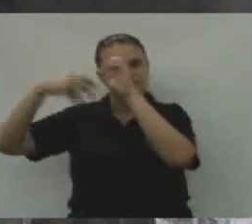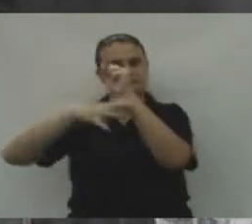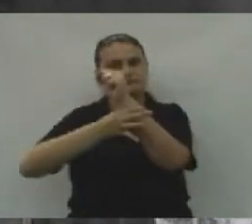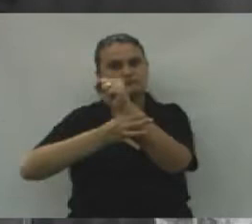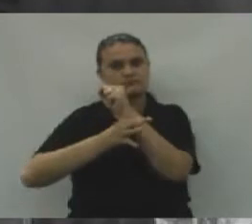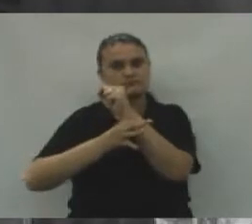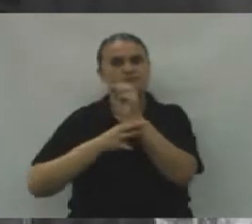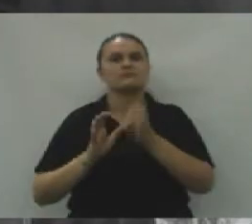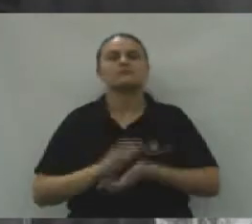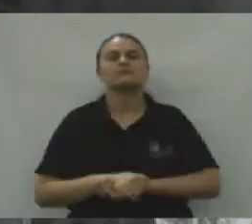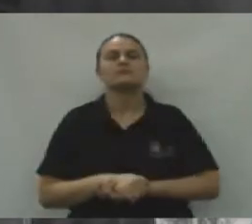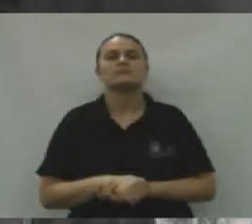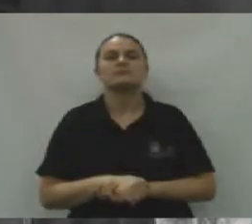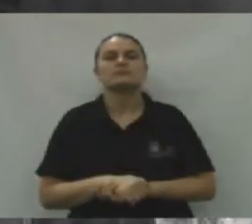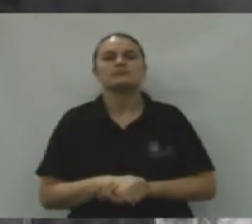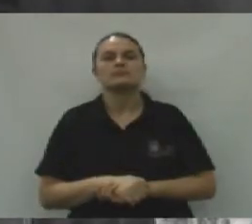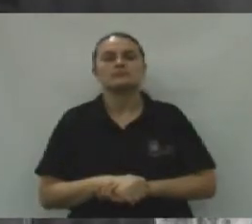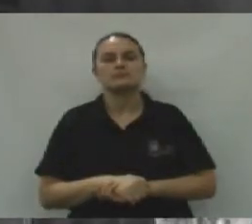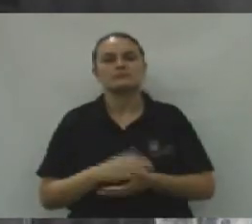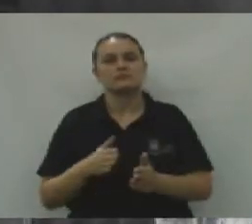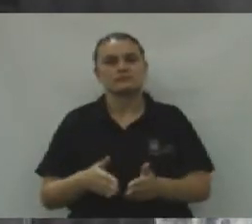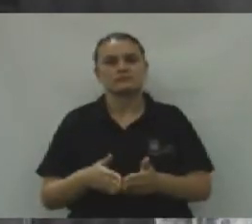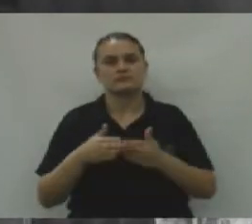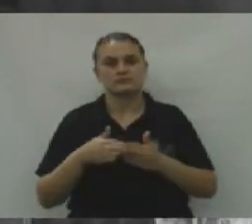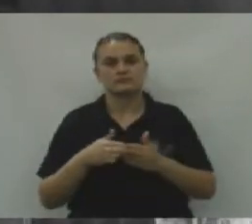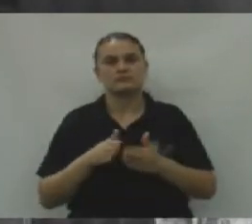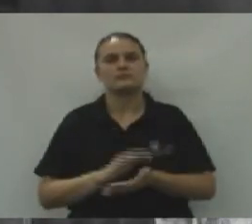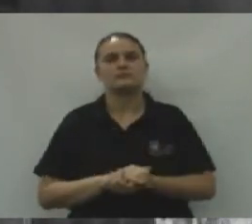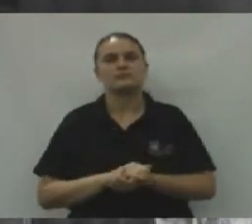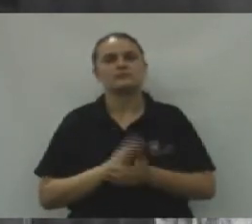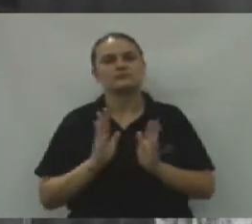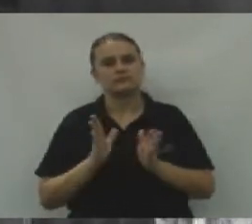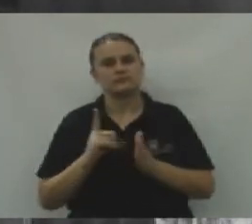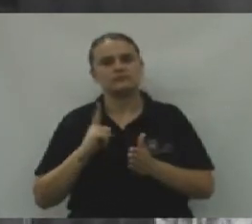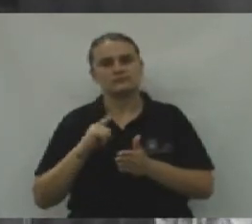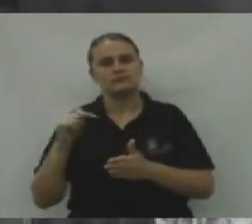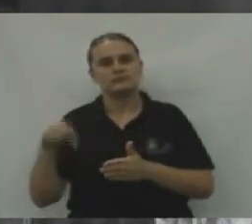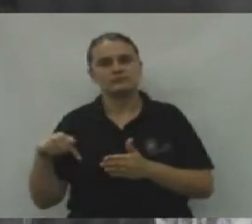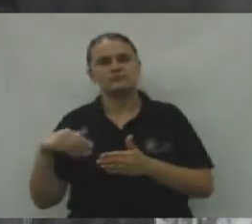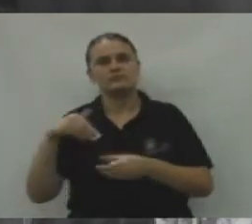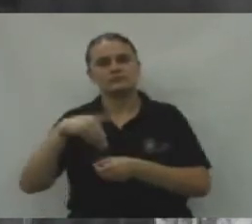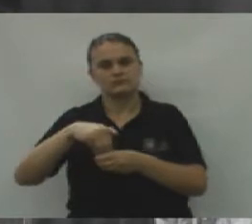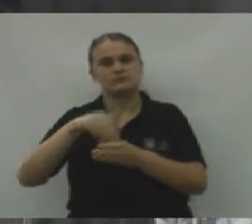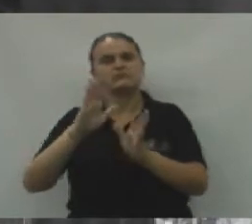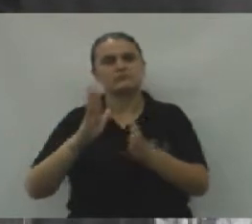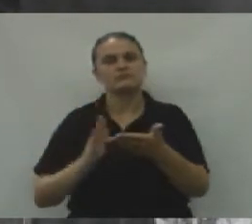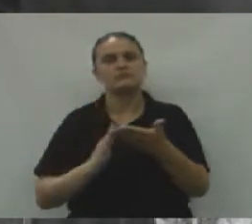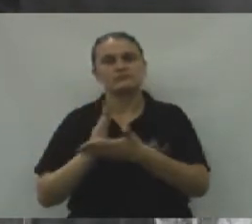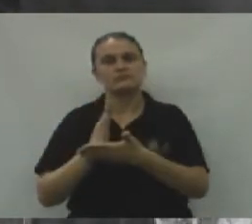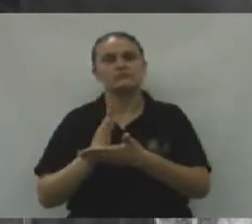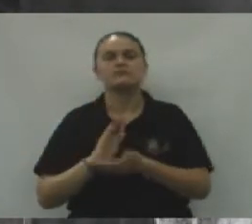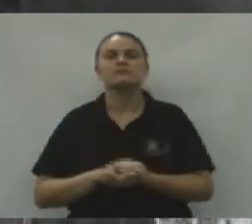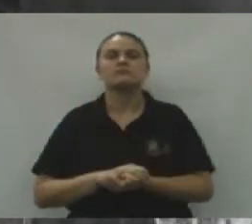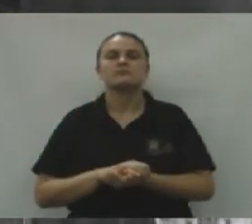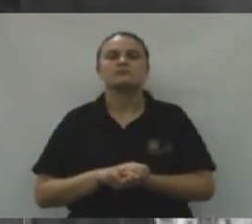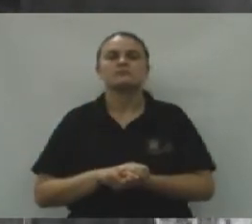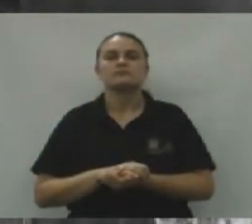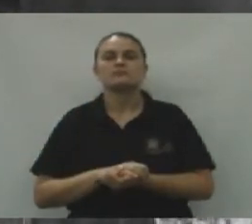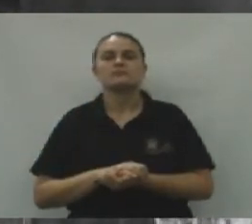E esse requerimento já passou aqui na votação. E